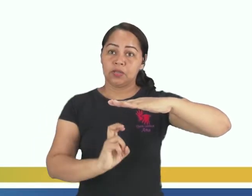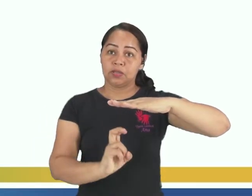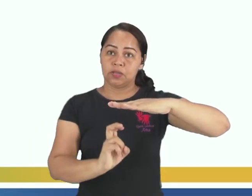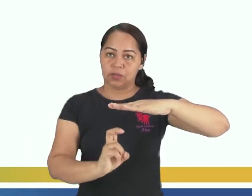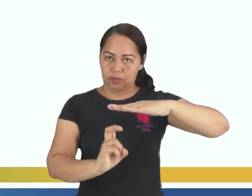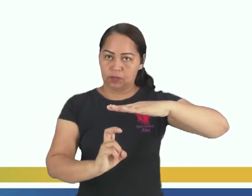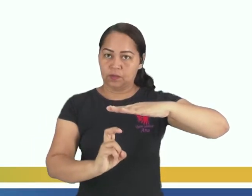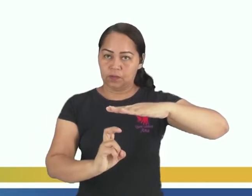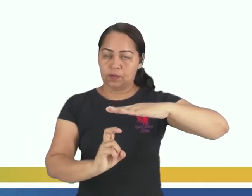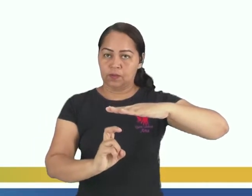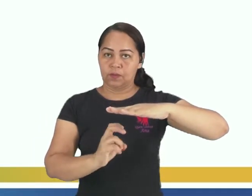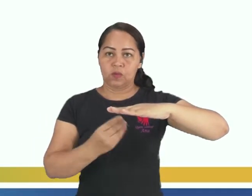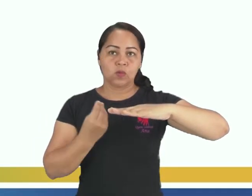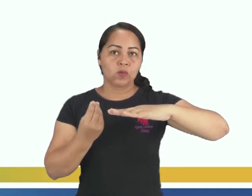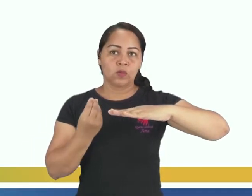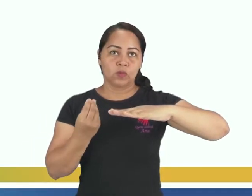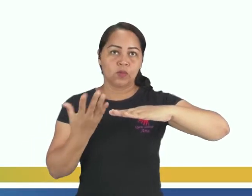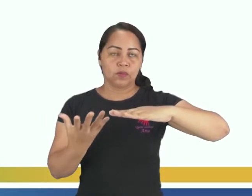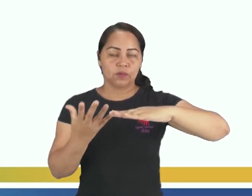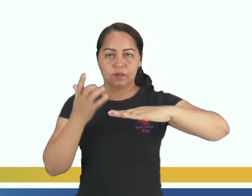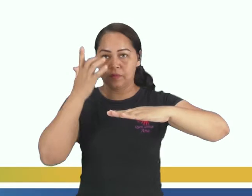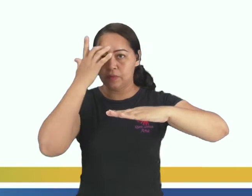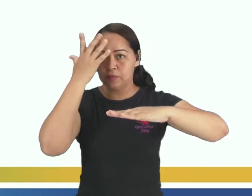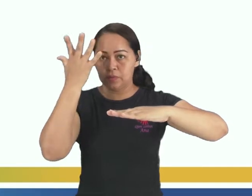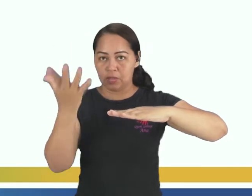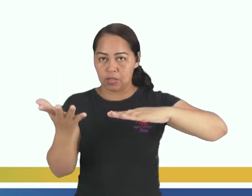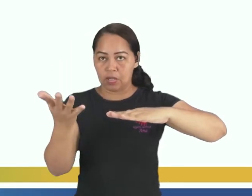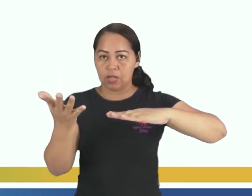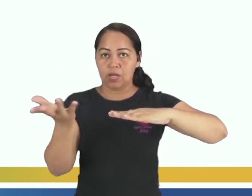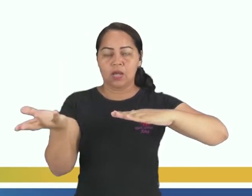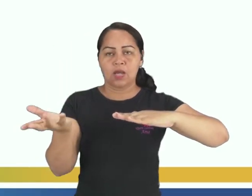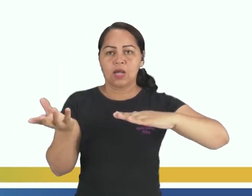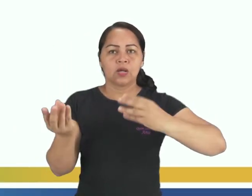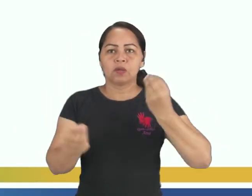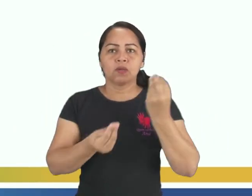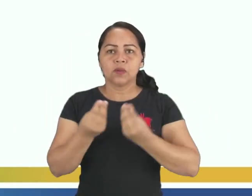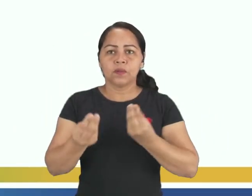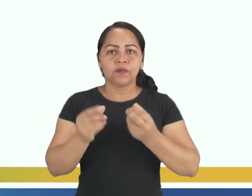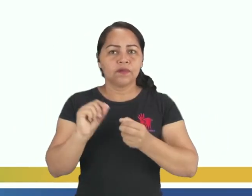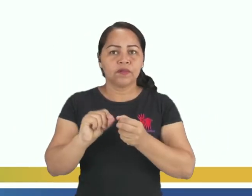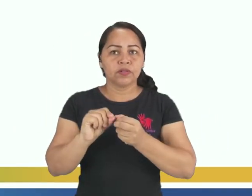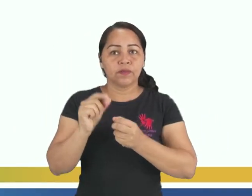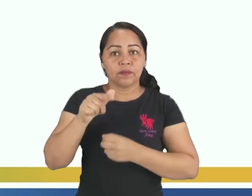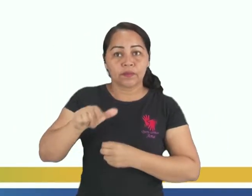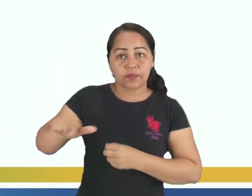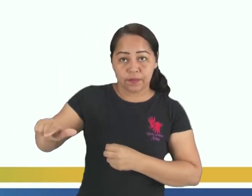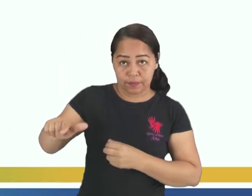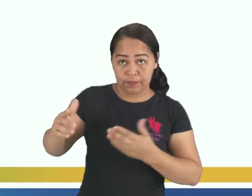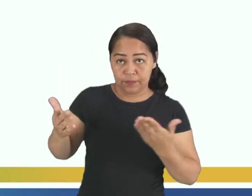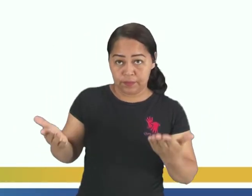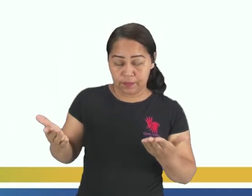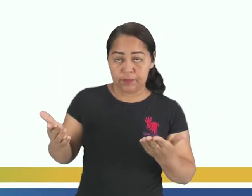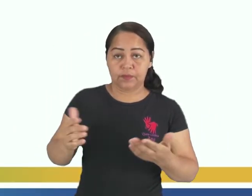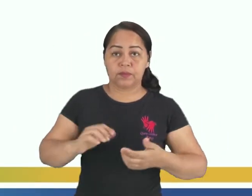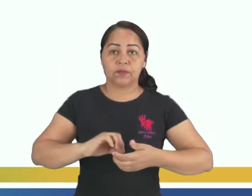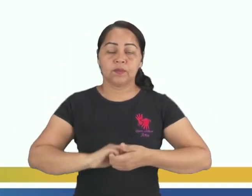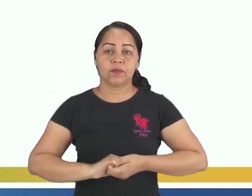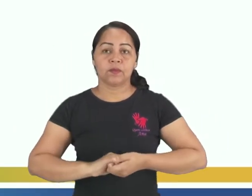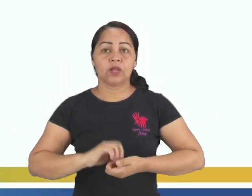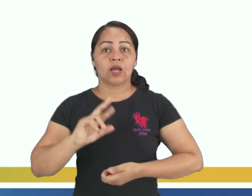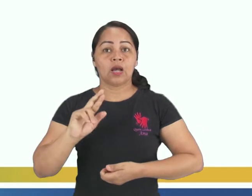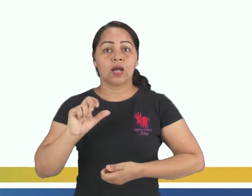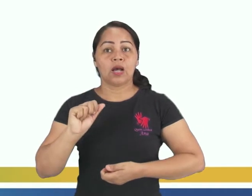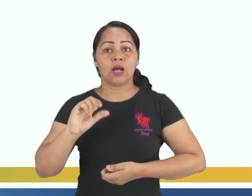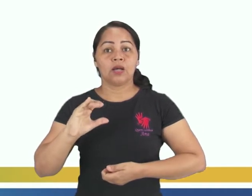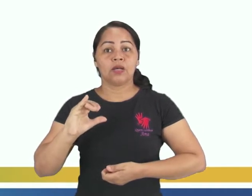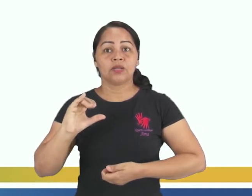para facilitar as contas aí que essa fração pode aparecer, eu quero deixar esse denominador racional. Então para isso, olha o que nós